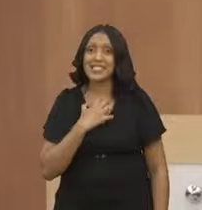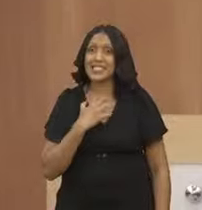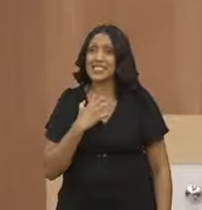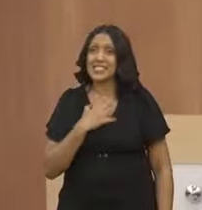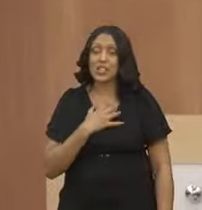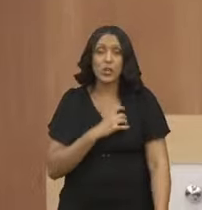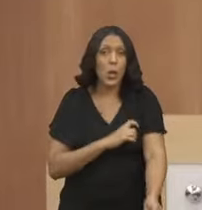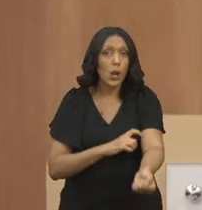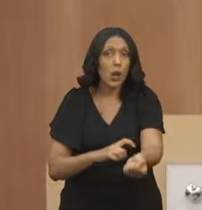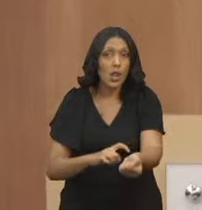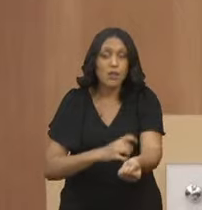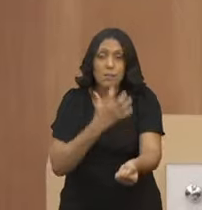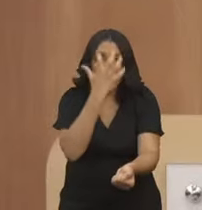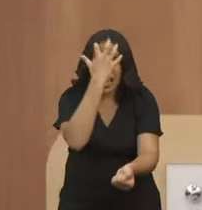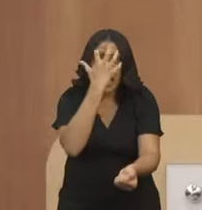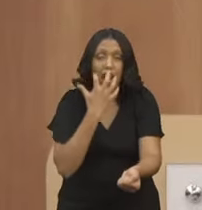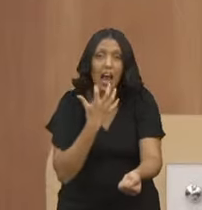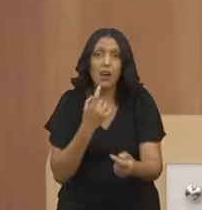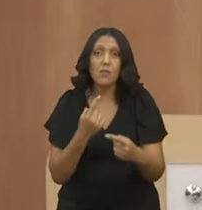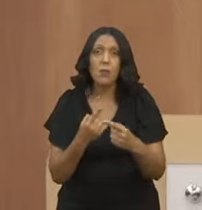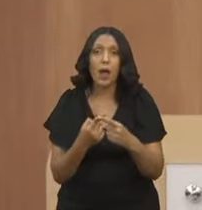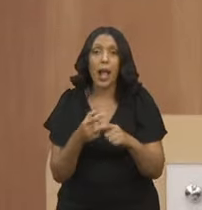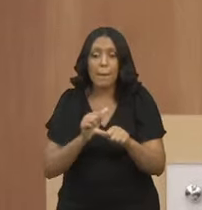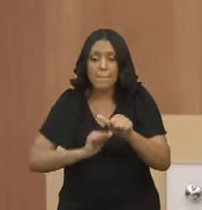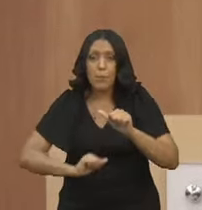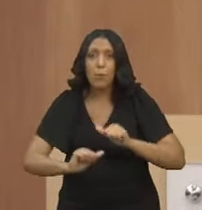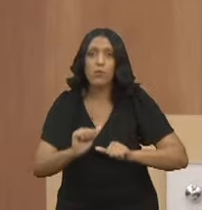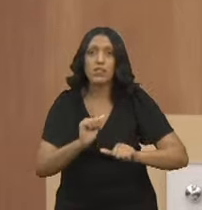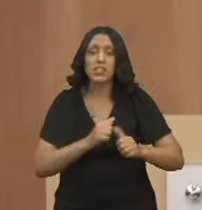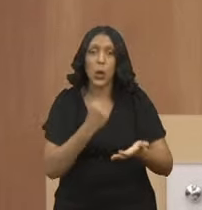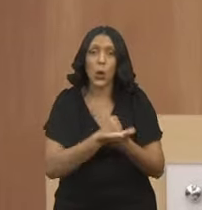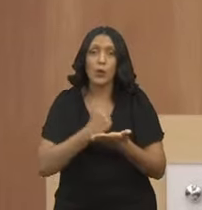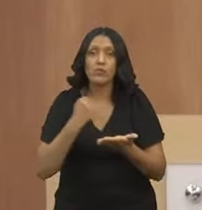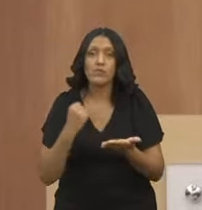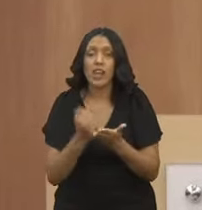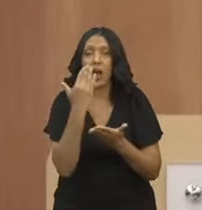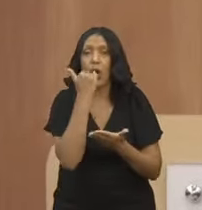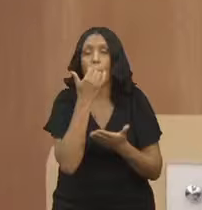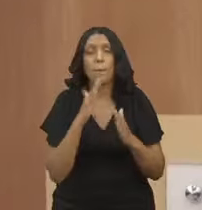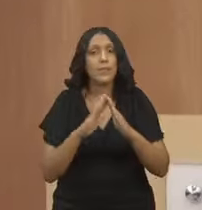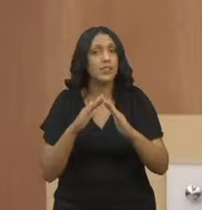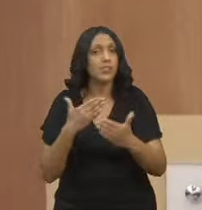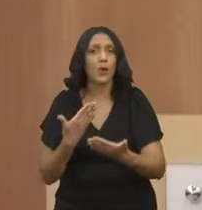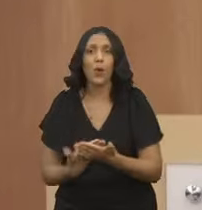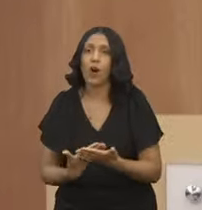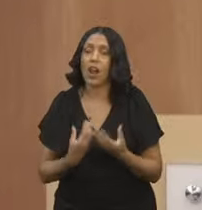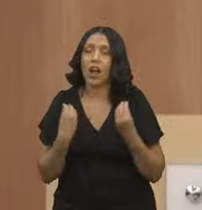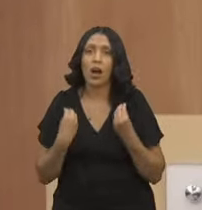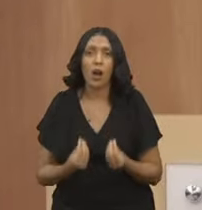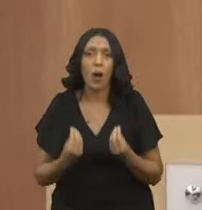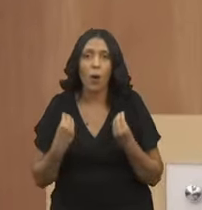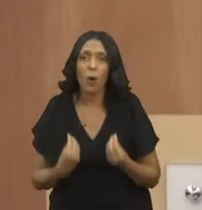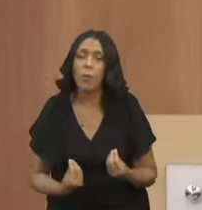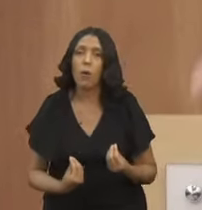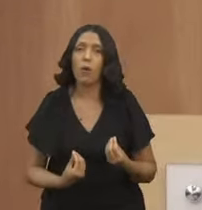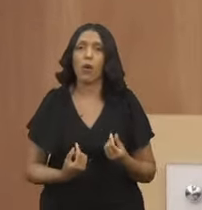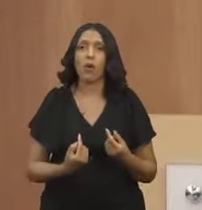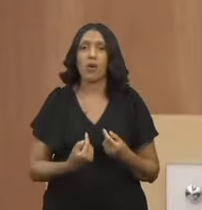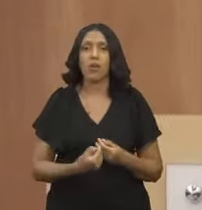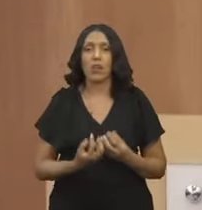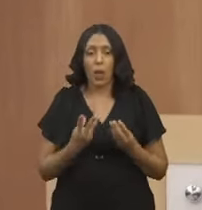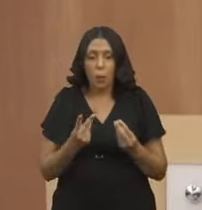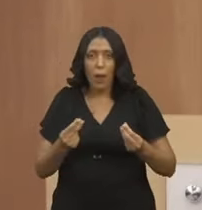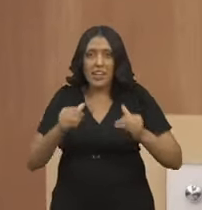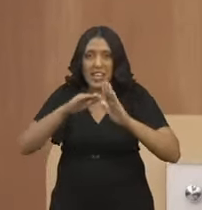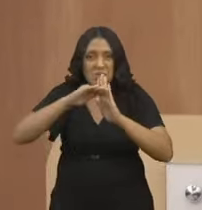Foi cortado 2 milhões de reais do contrato da merenda. É impossível você não perder qualidade com isso. E eu estava comentando